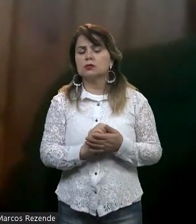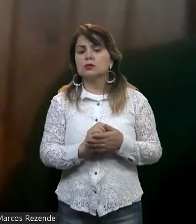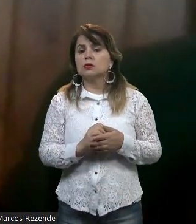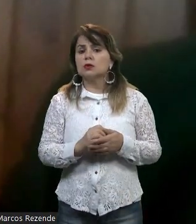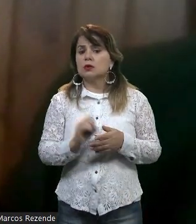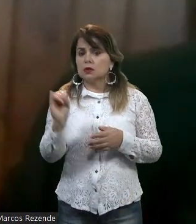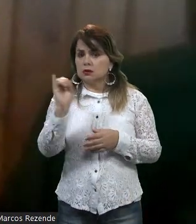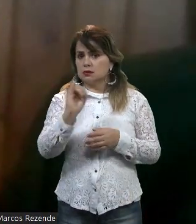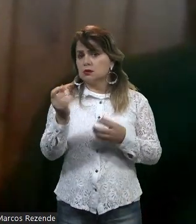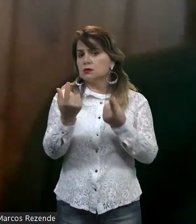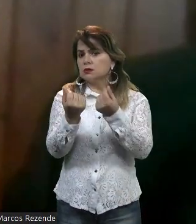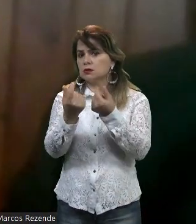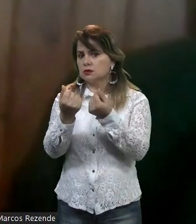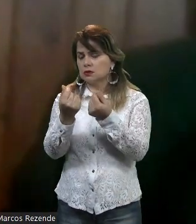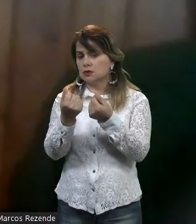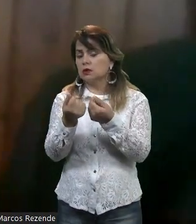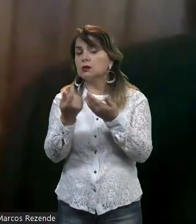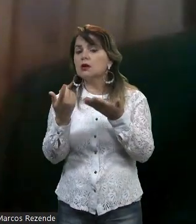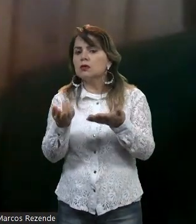essa